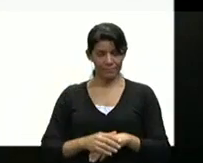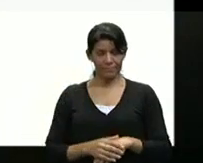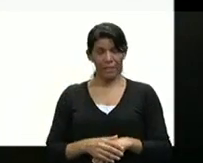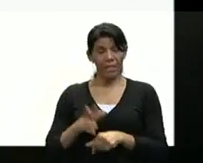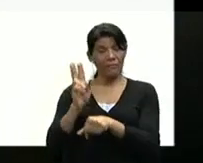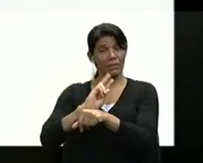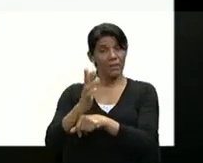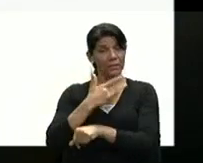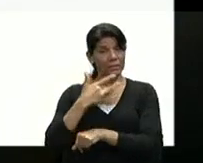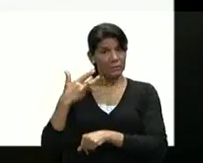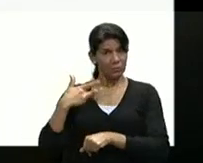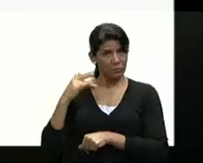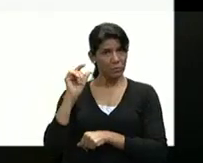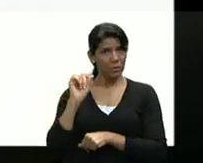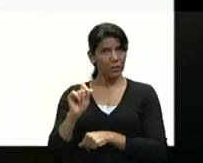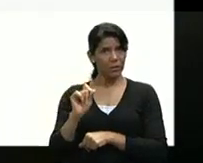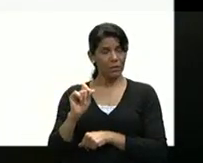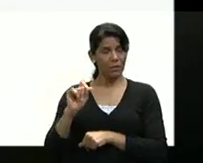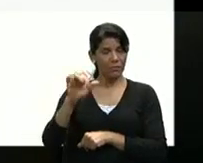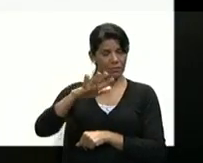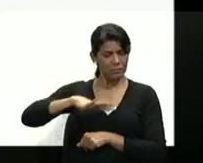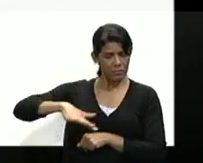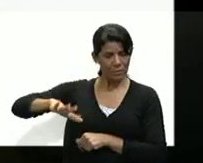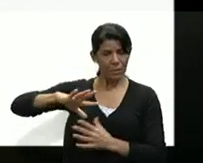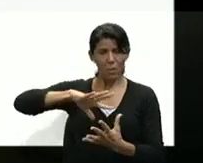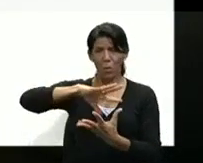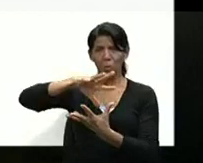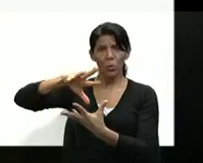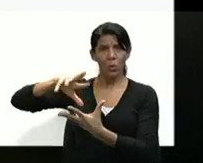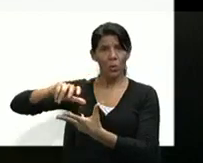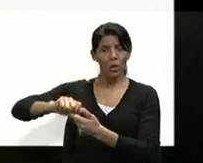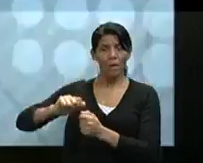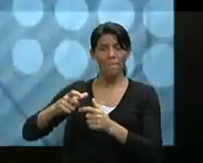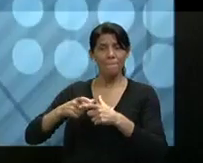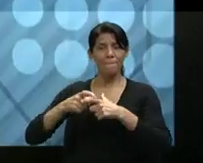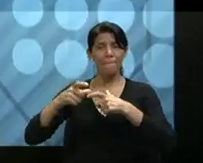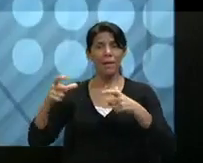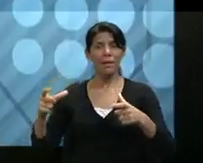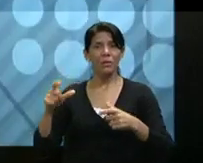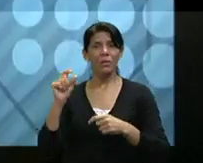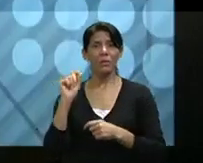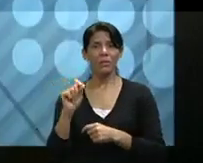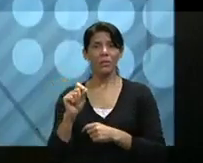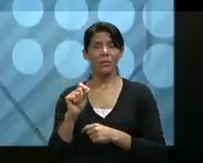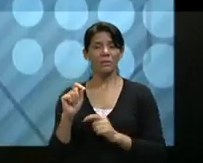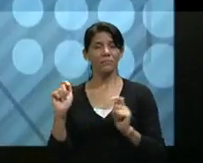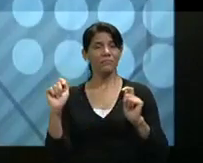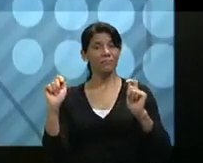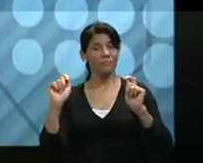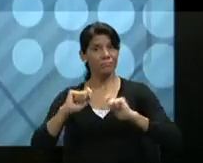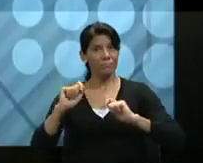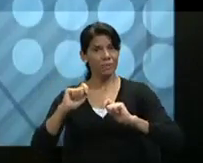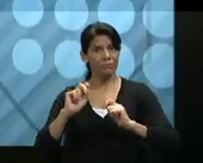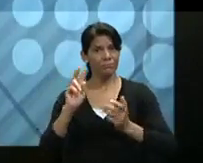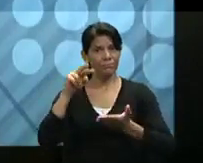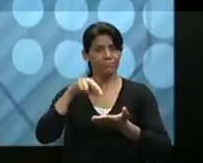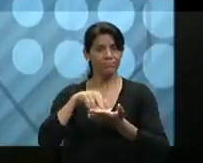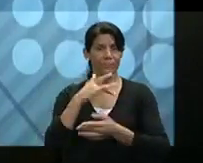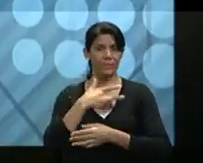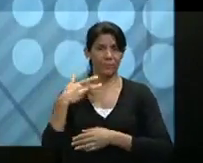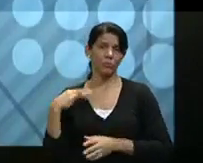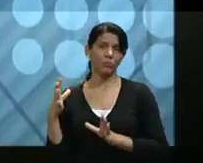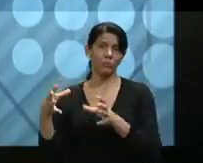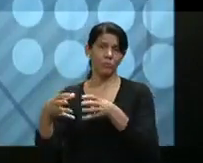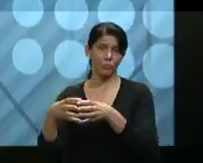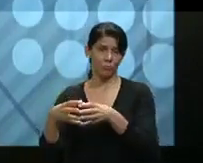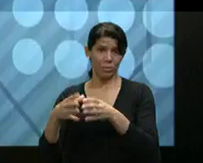saúde, ela engloba grande parte das possibilidades de atuação na saúde